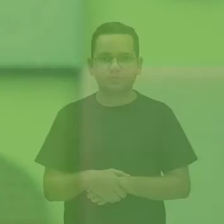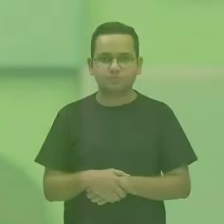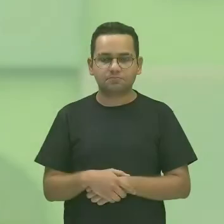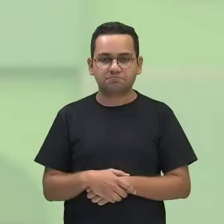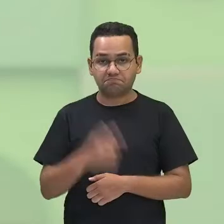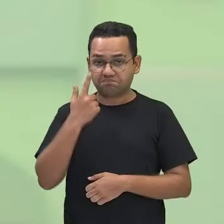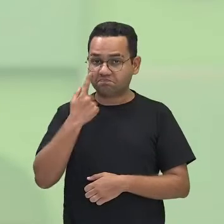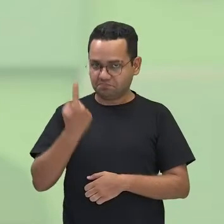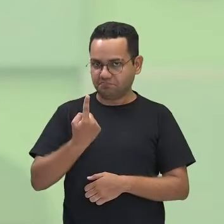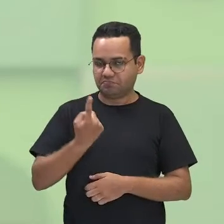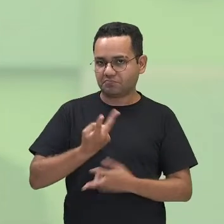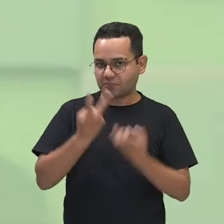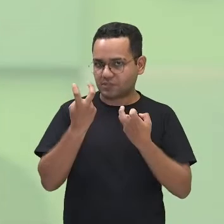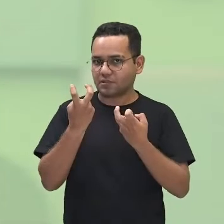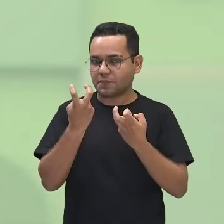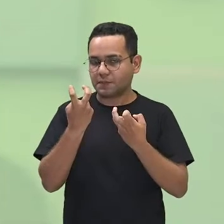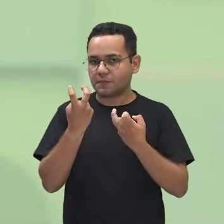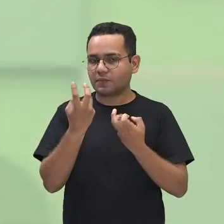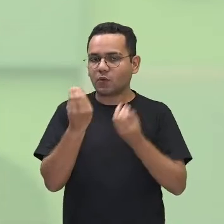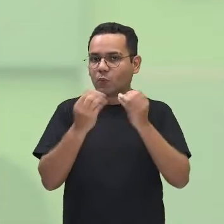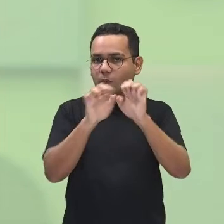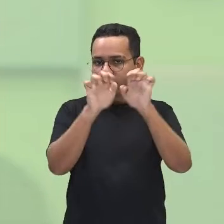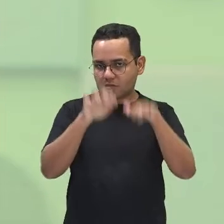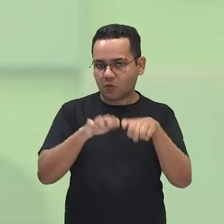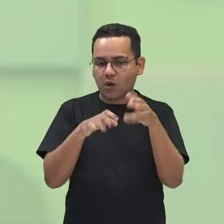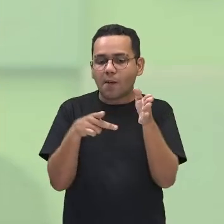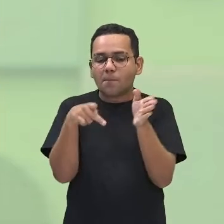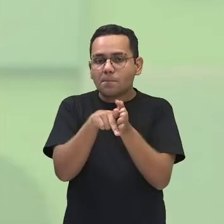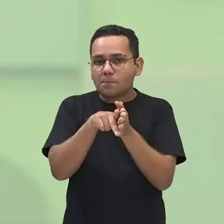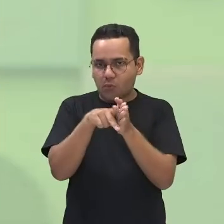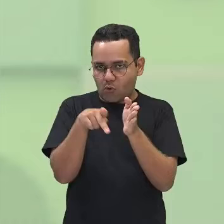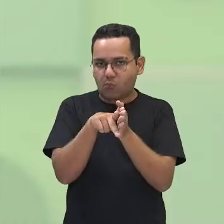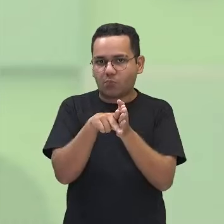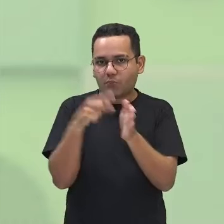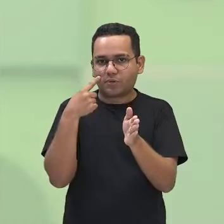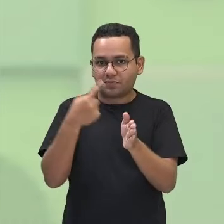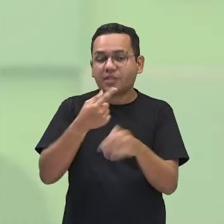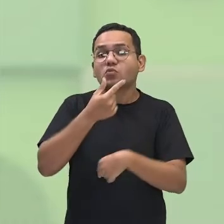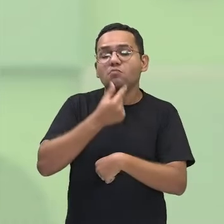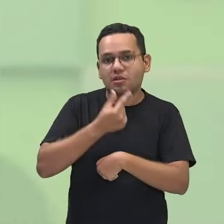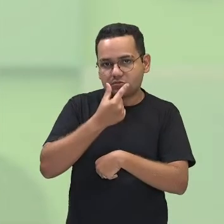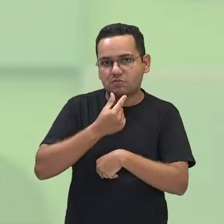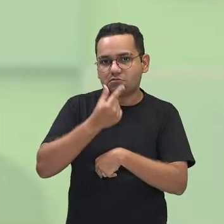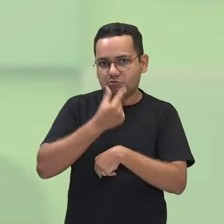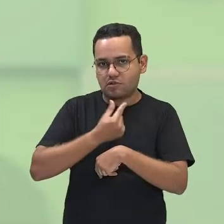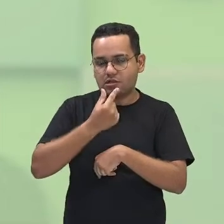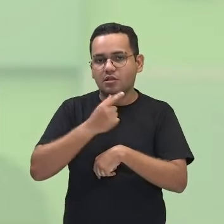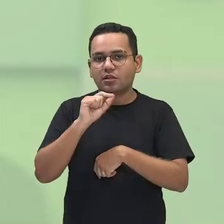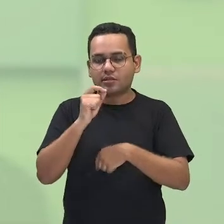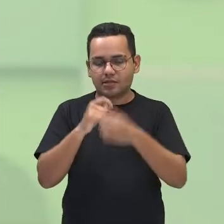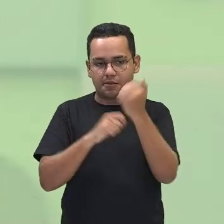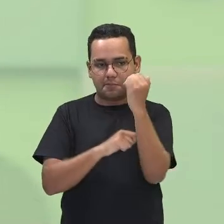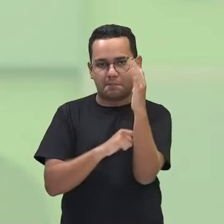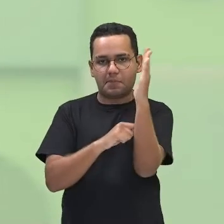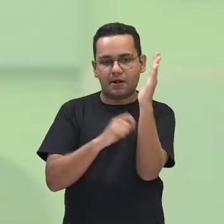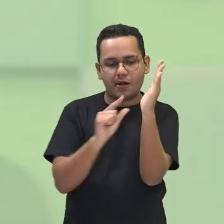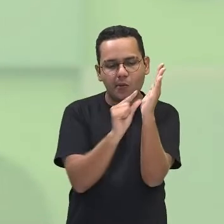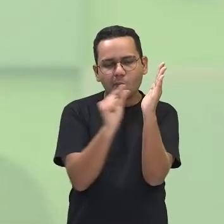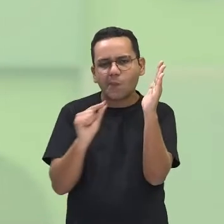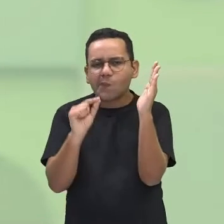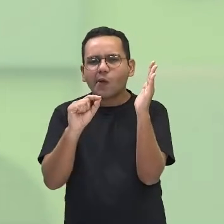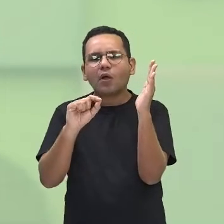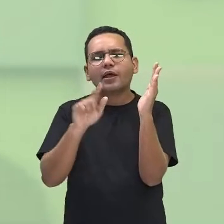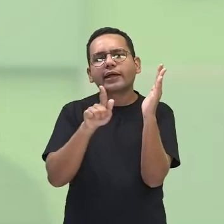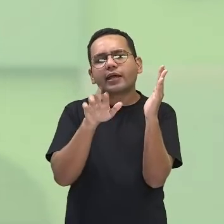Nós vimos aí a estrutura, né, da estrutura masculina aí, com a liberação desses grãos de